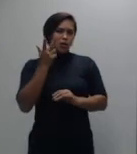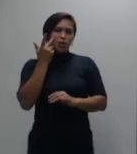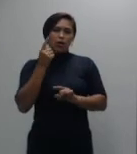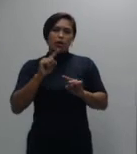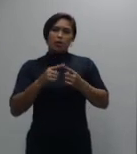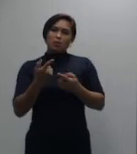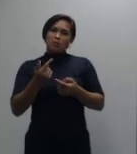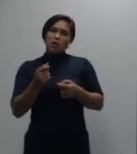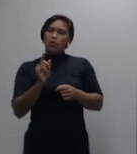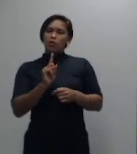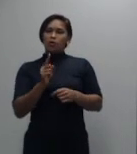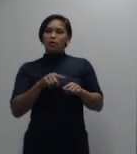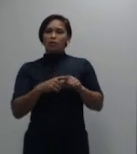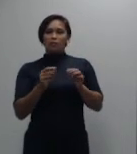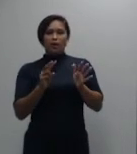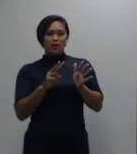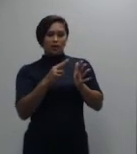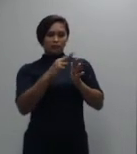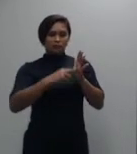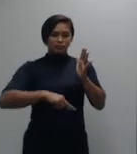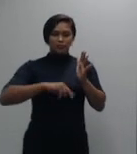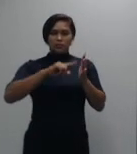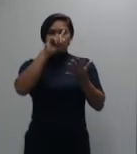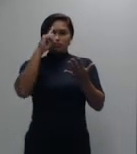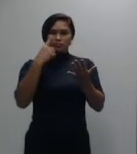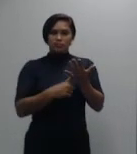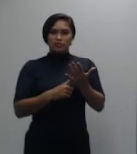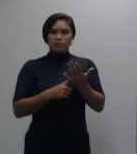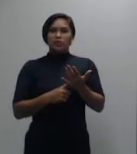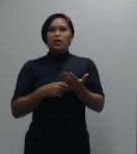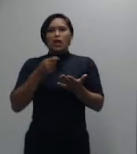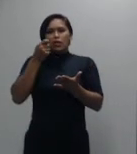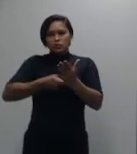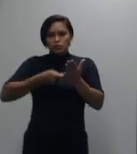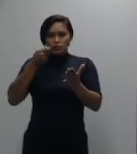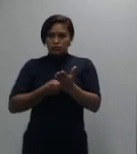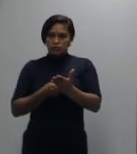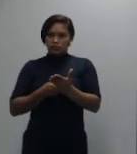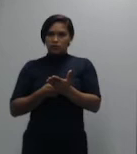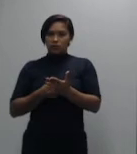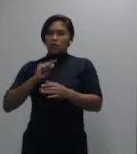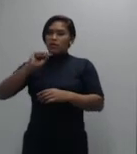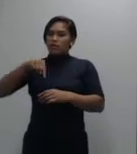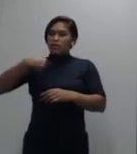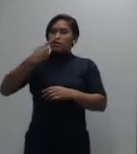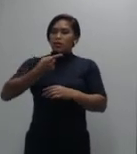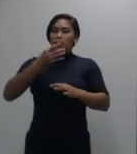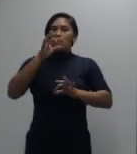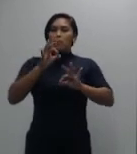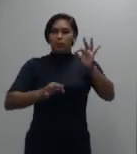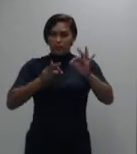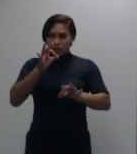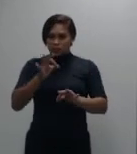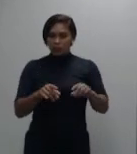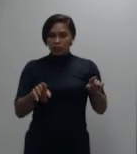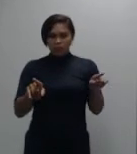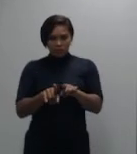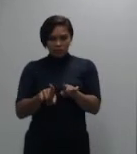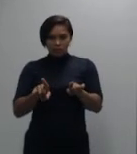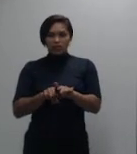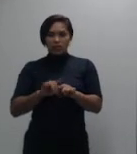está nos autos Inclusive a tradução da decisão duríssimas é Pimenta e depois do julgamento e